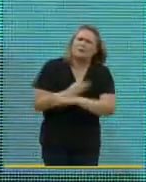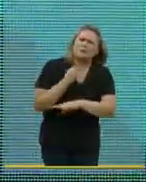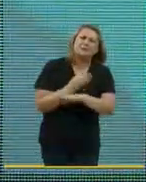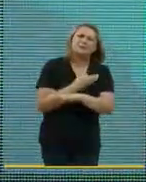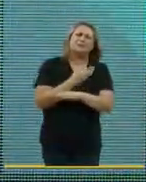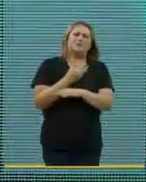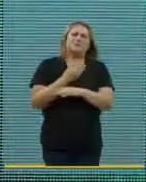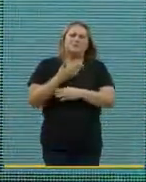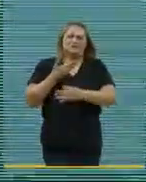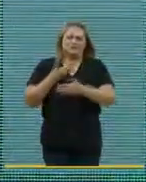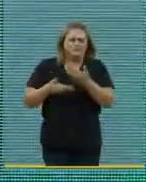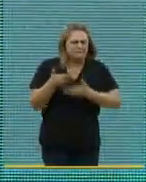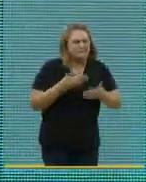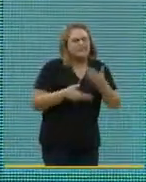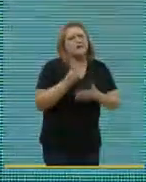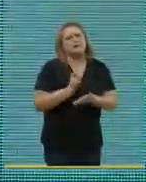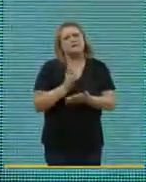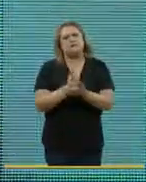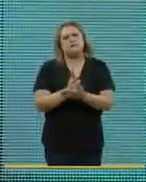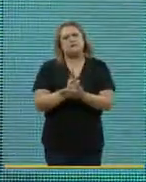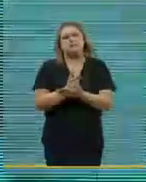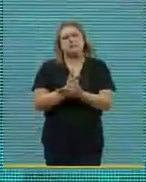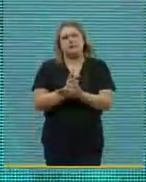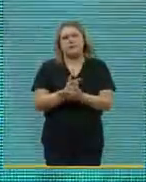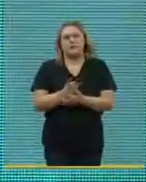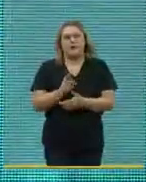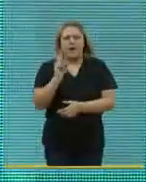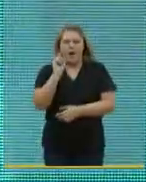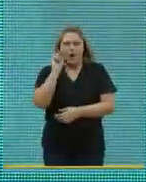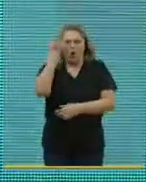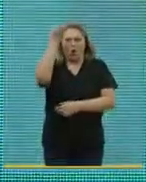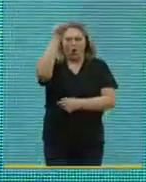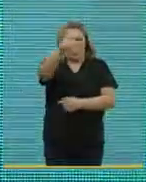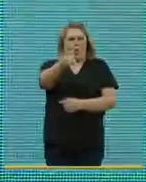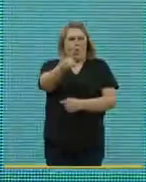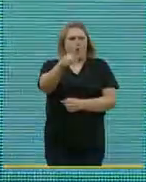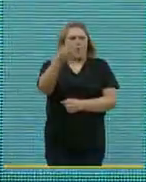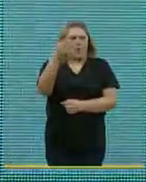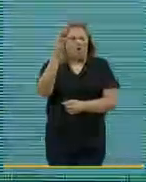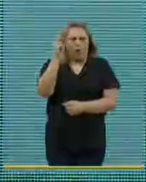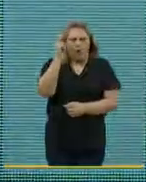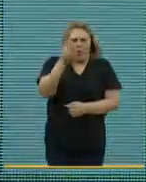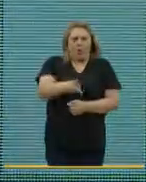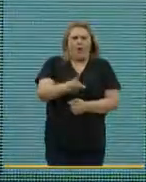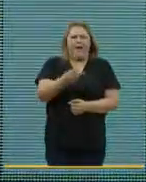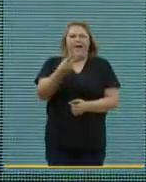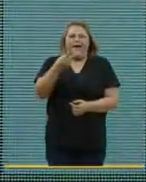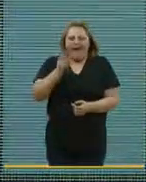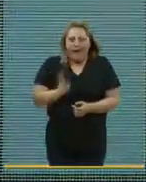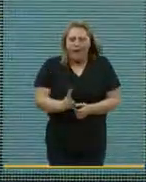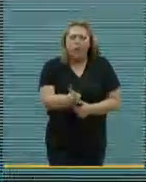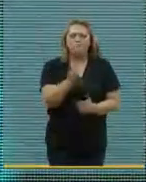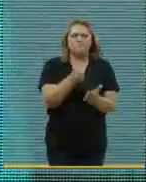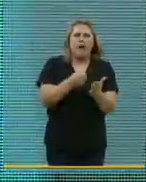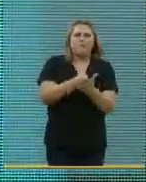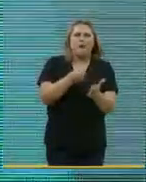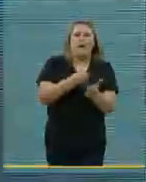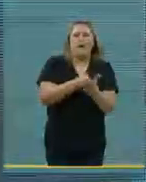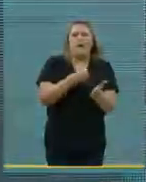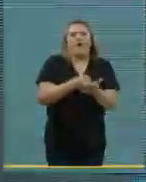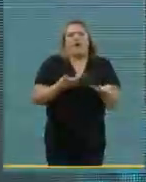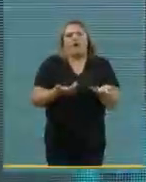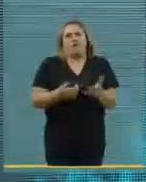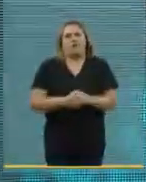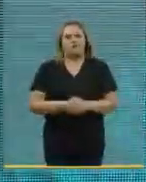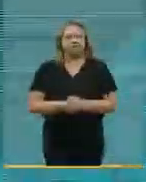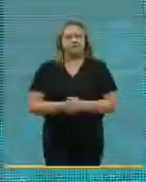em todos os assuntos com radicalismo portanto nós precisamos agora de um presidente à época equilibrado que tem história que